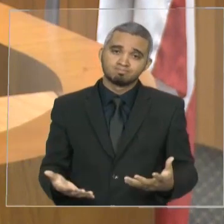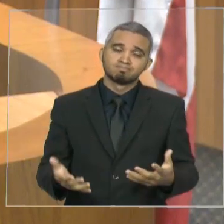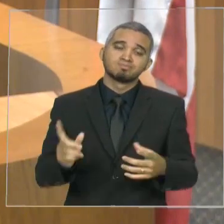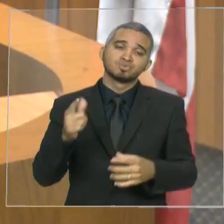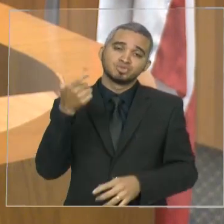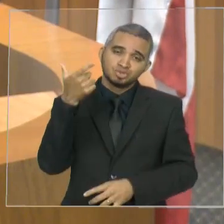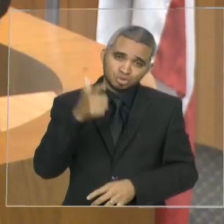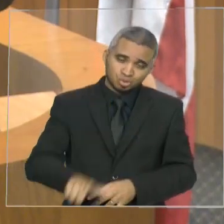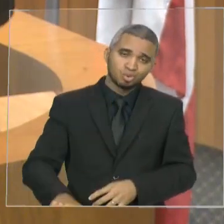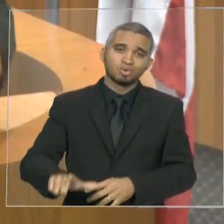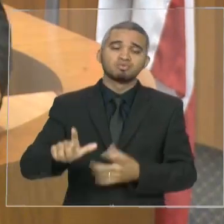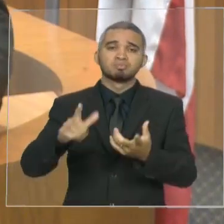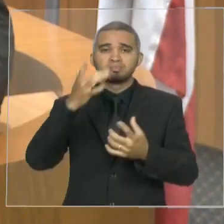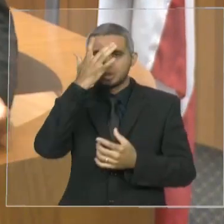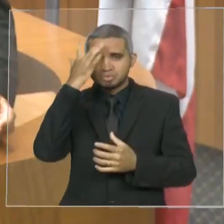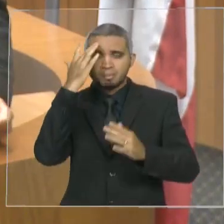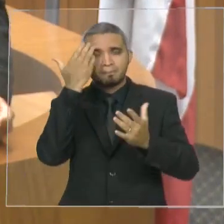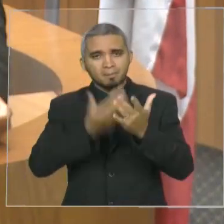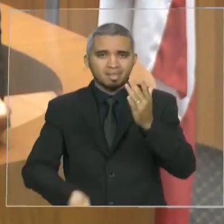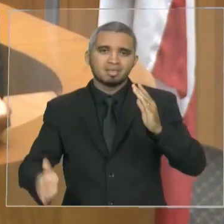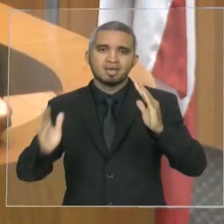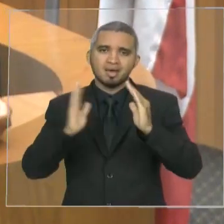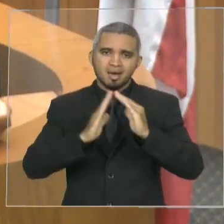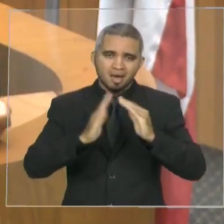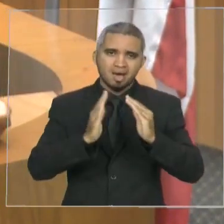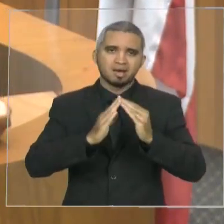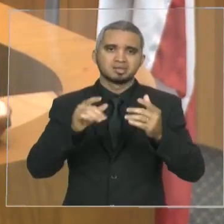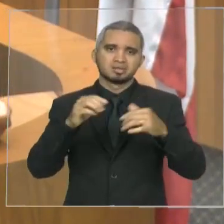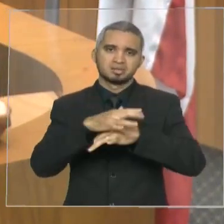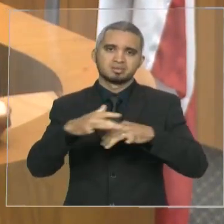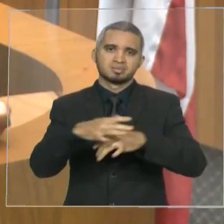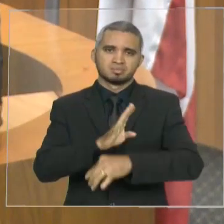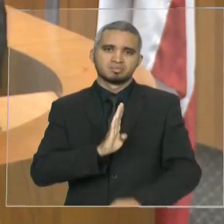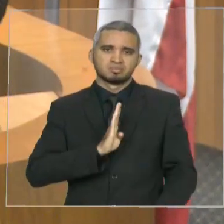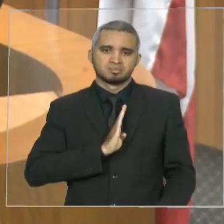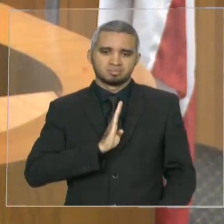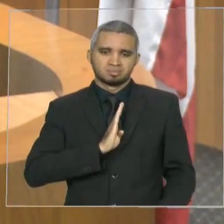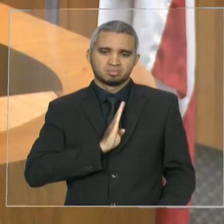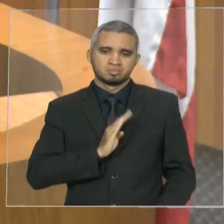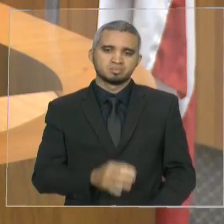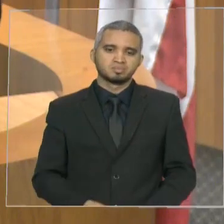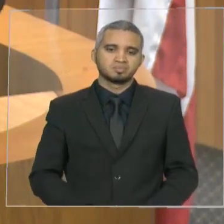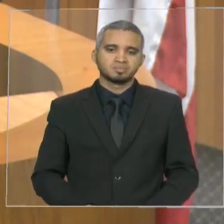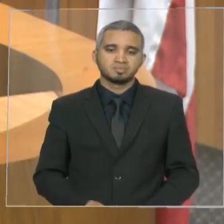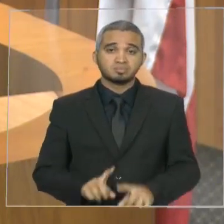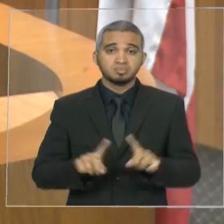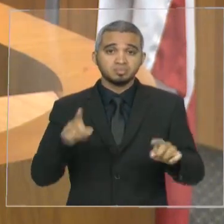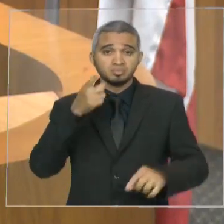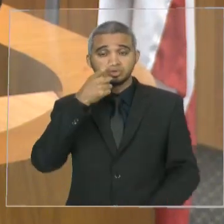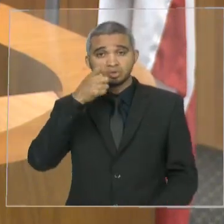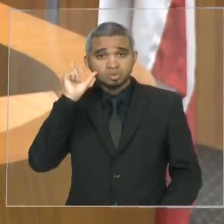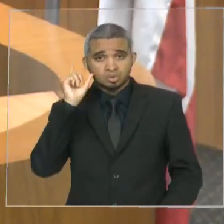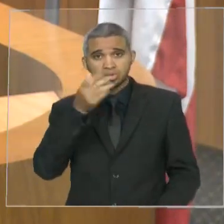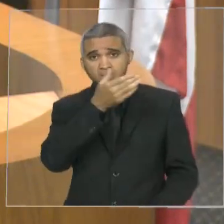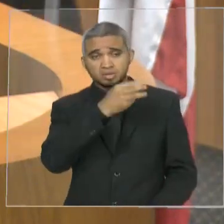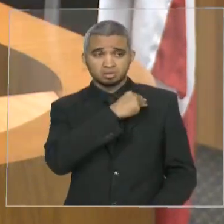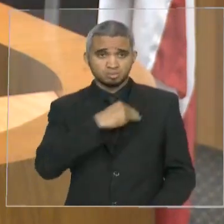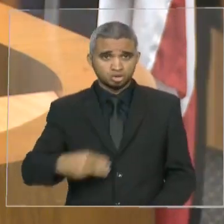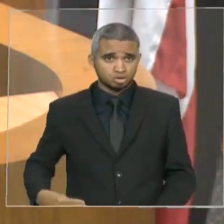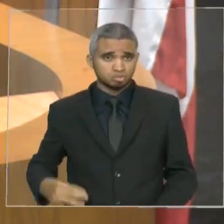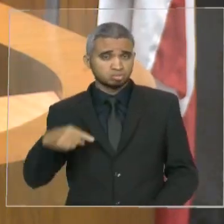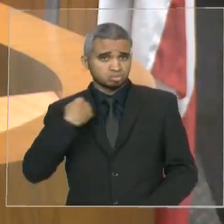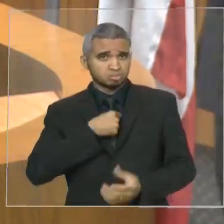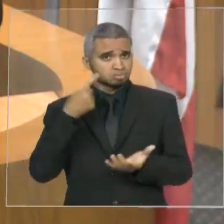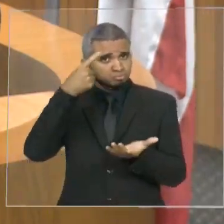mais desabrigados também na cidade de Bacabal. Mas ontem, com o ministro, ficou acertado, junto com o senador João